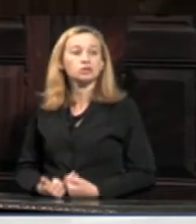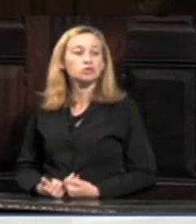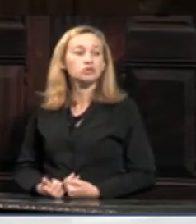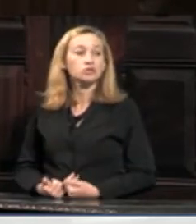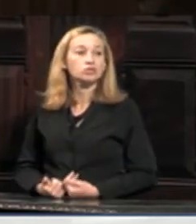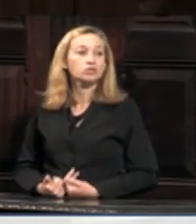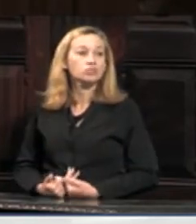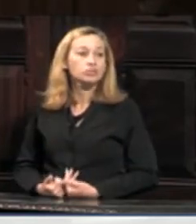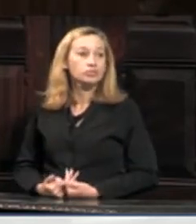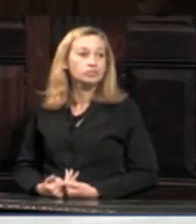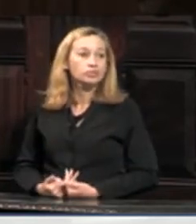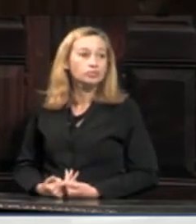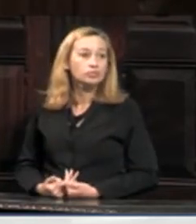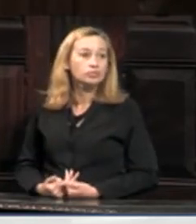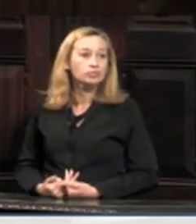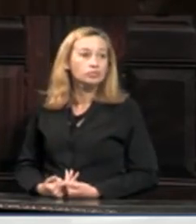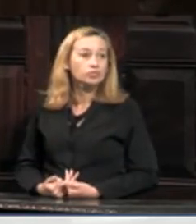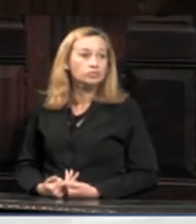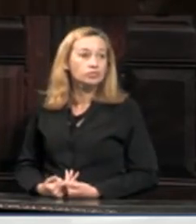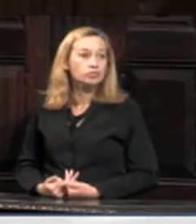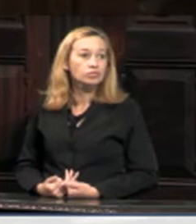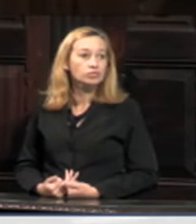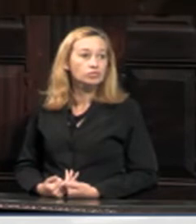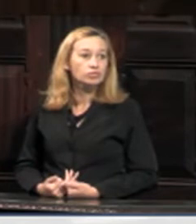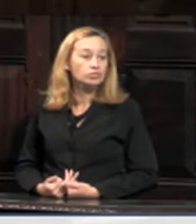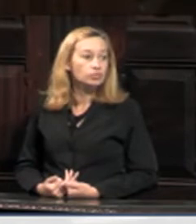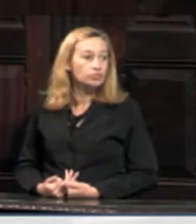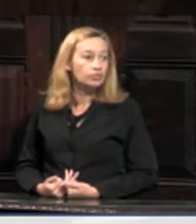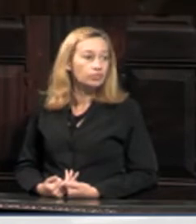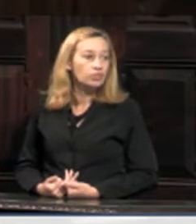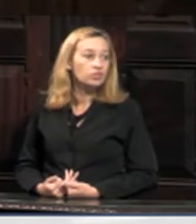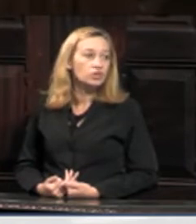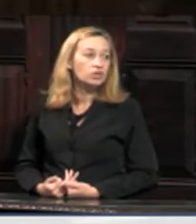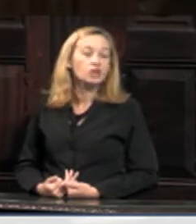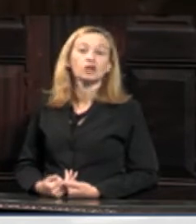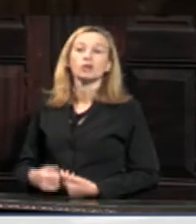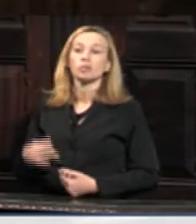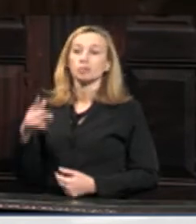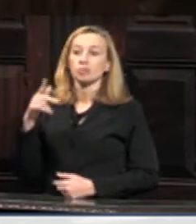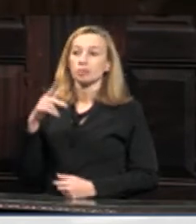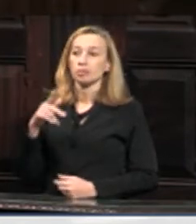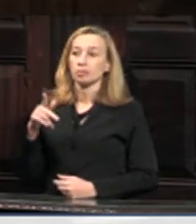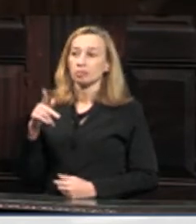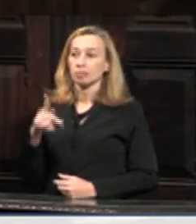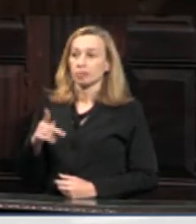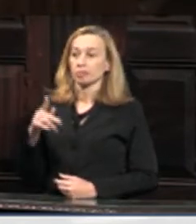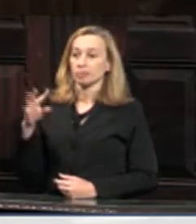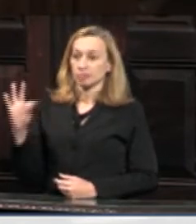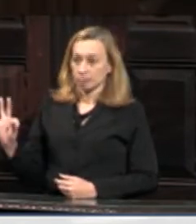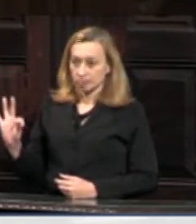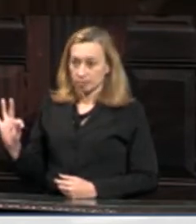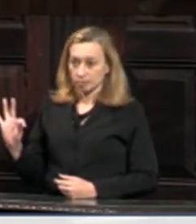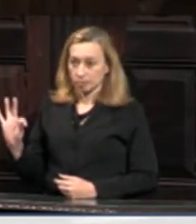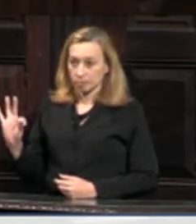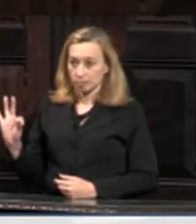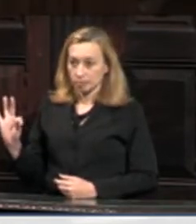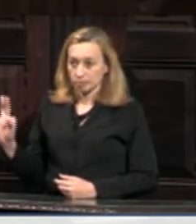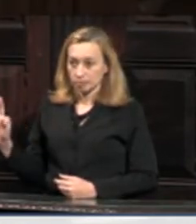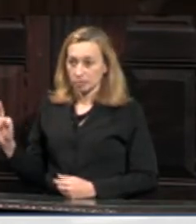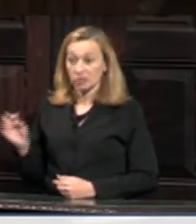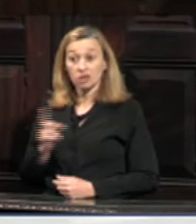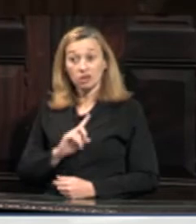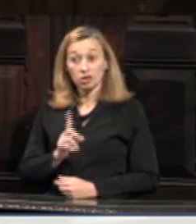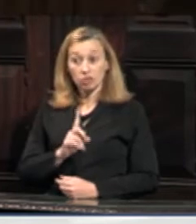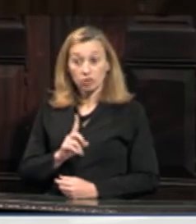muitos dirigentes petistas que não é o caso do